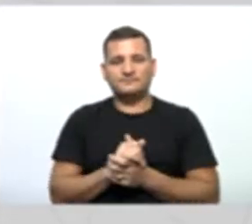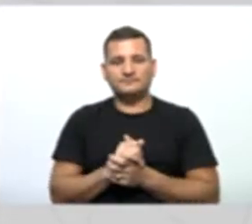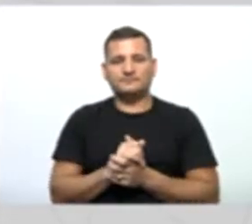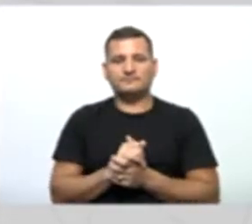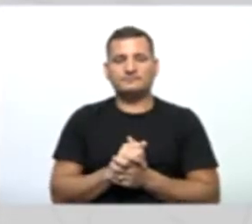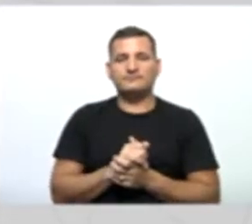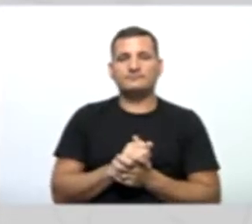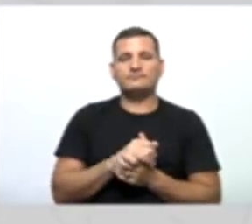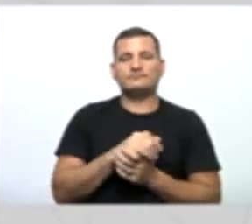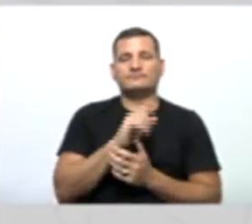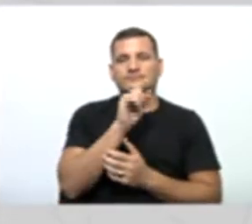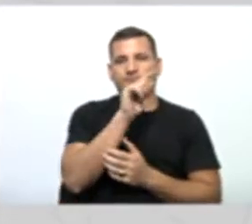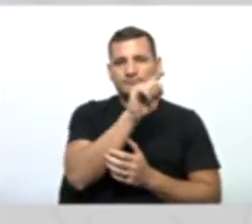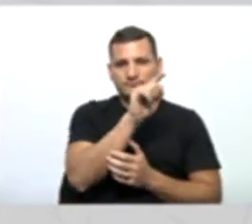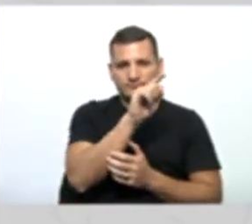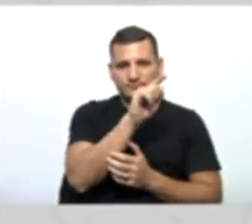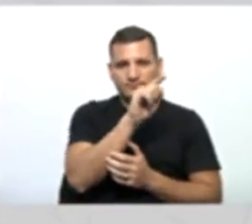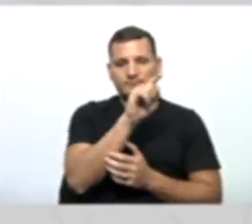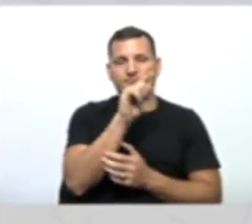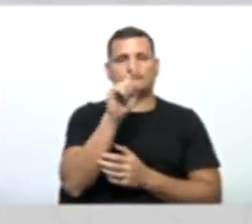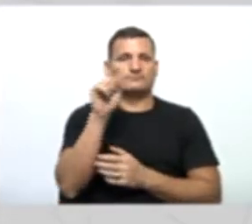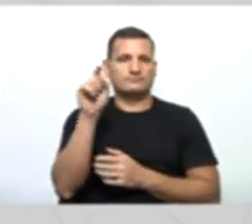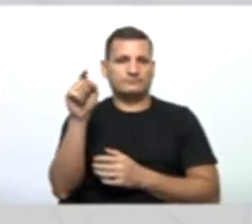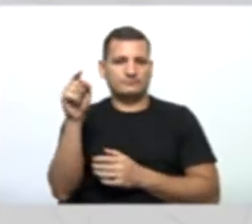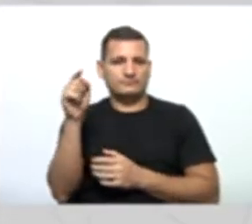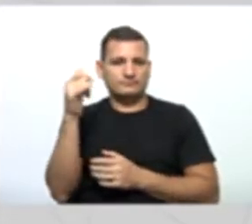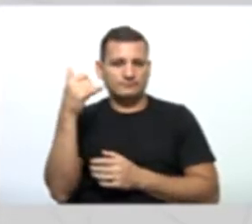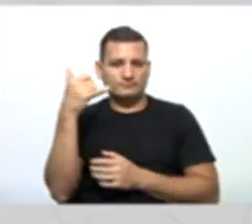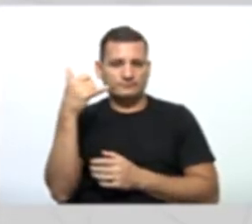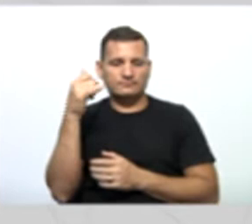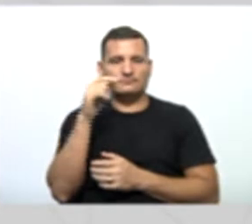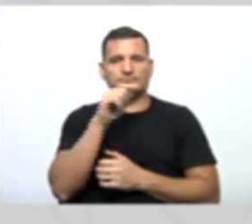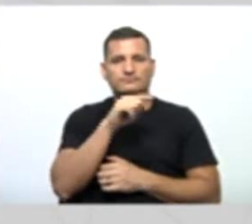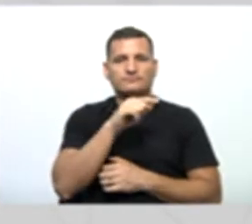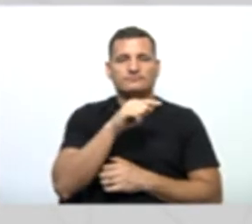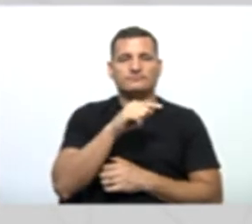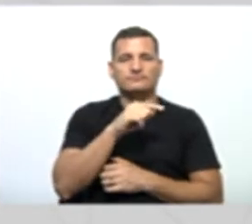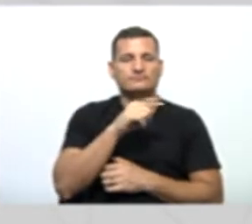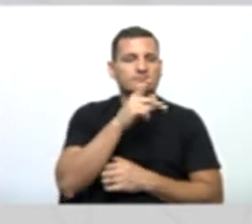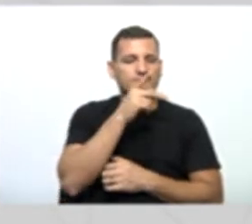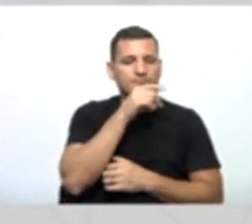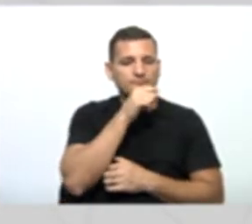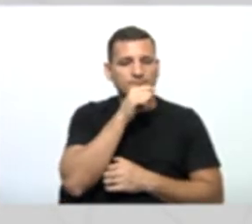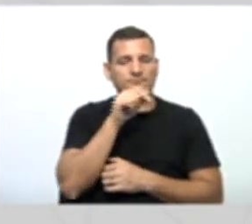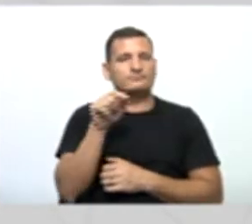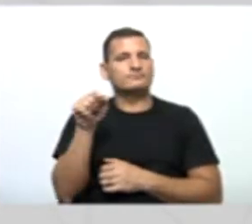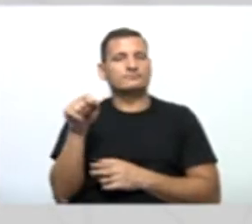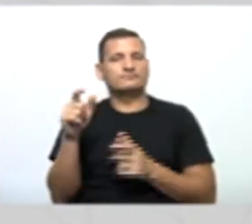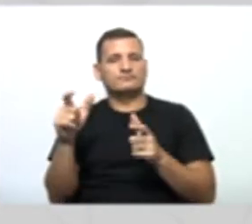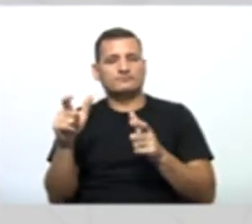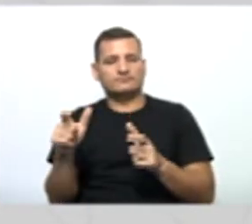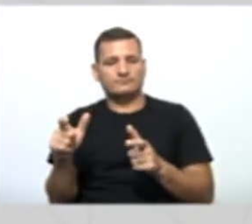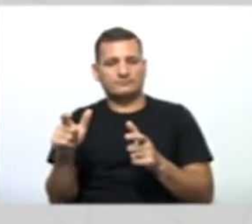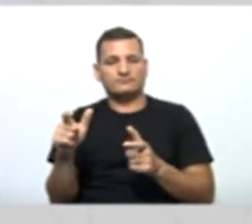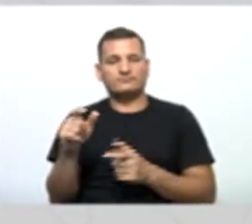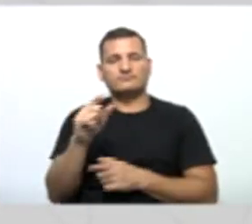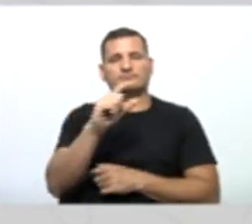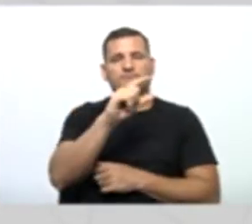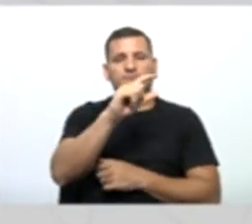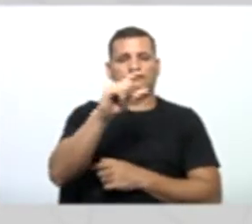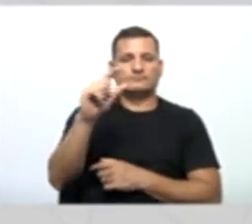A instituição, o contato, a cidade, né, o endereço e o nome aqui